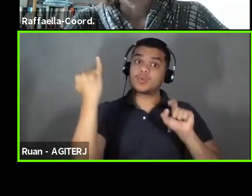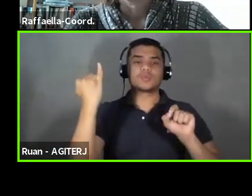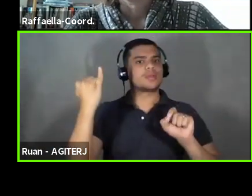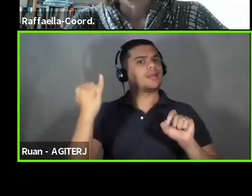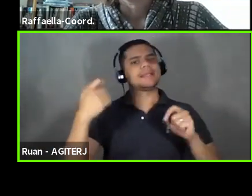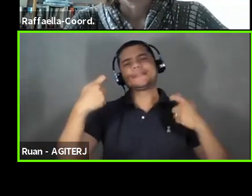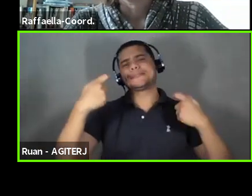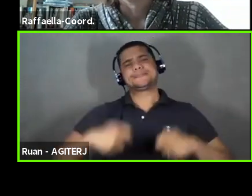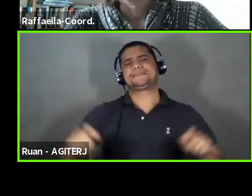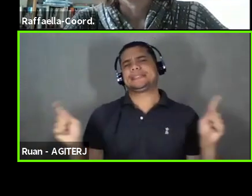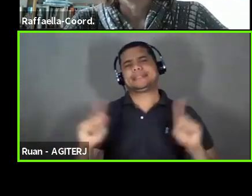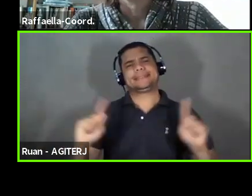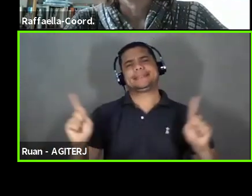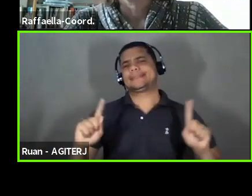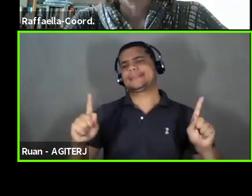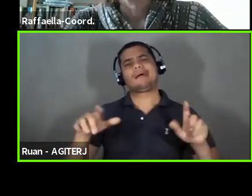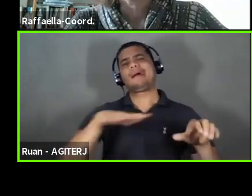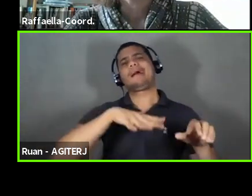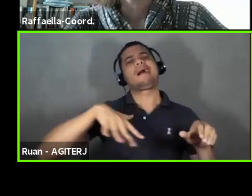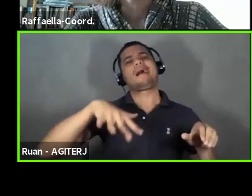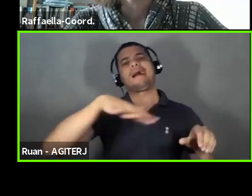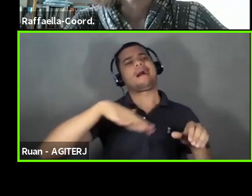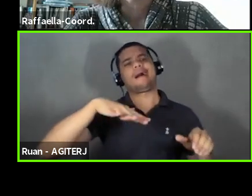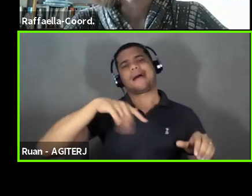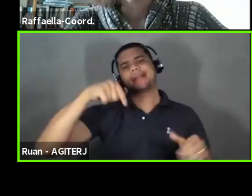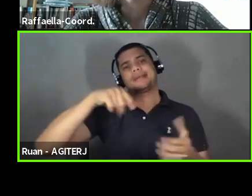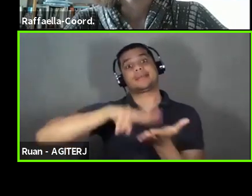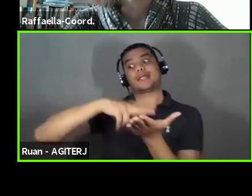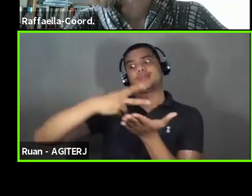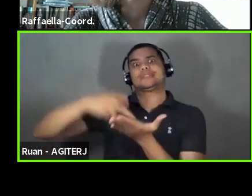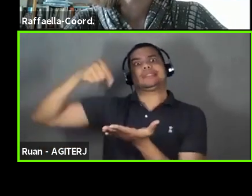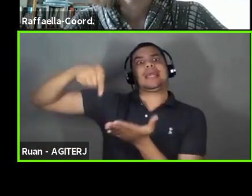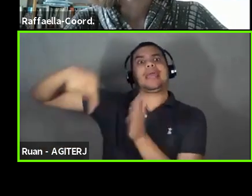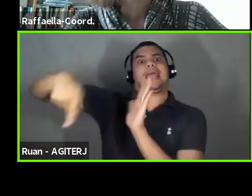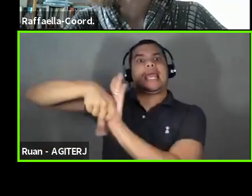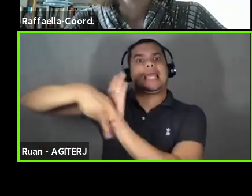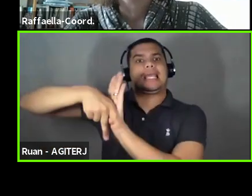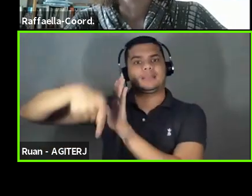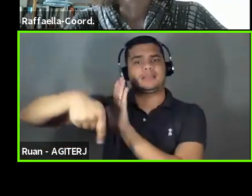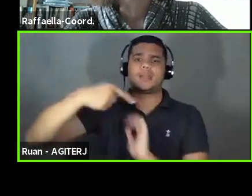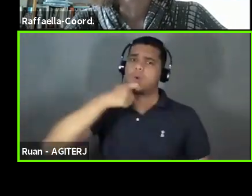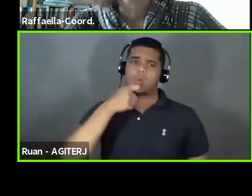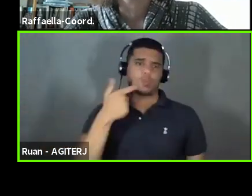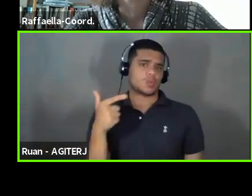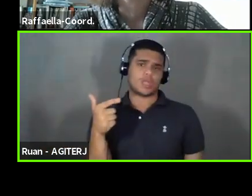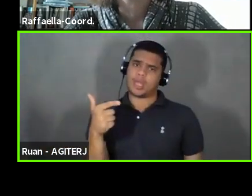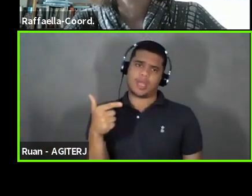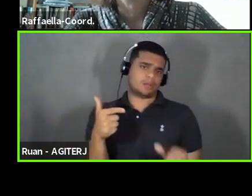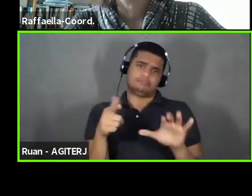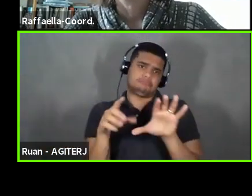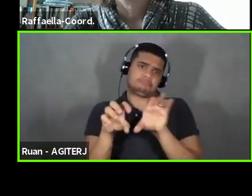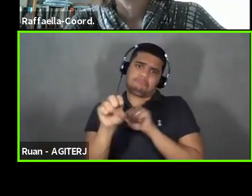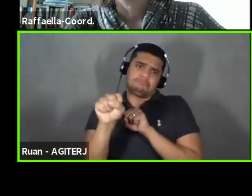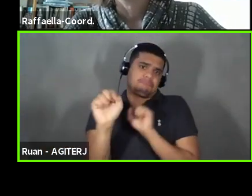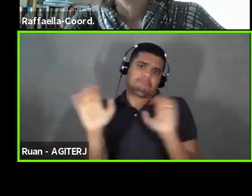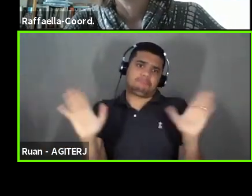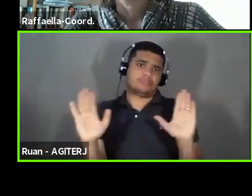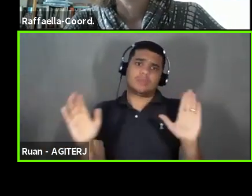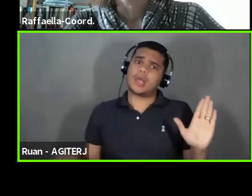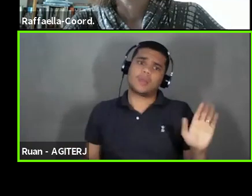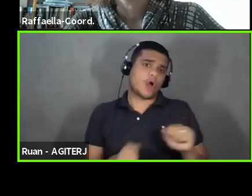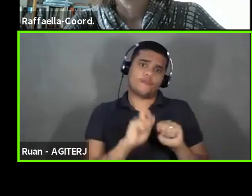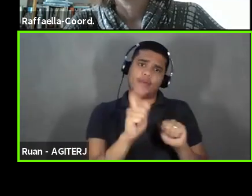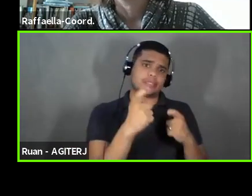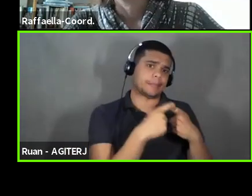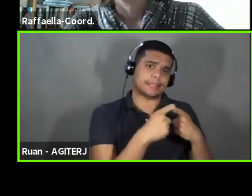não precisa ser da área para traduzir a área. Eu não tenho uma especialização. Tem alguns colegas que realmente falam assim: olha, eu não faço